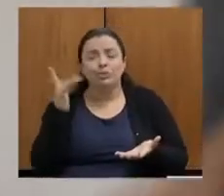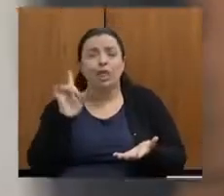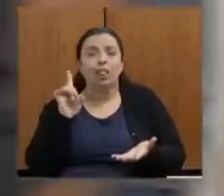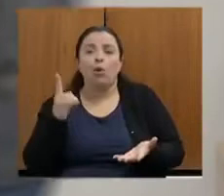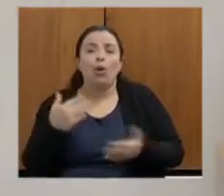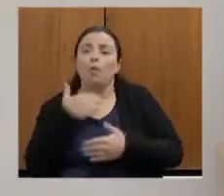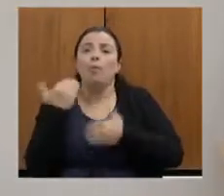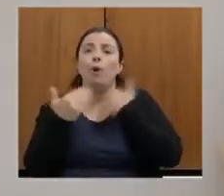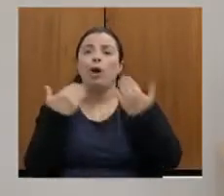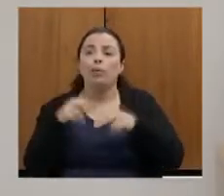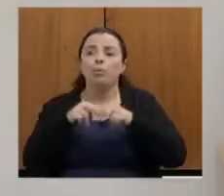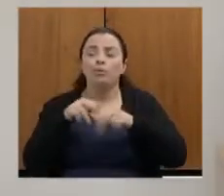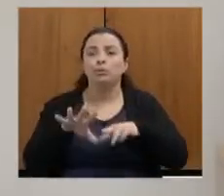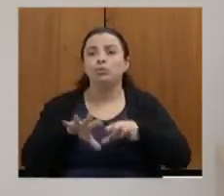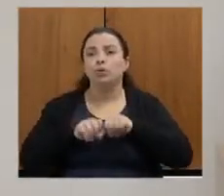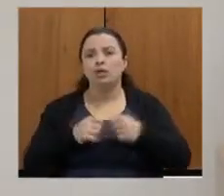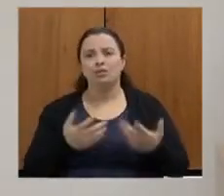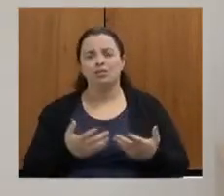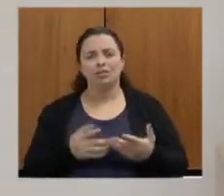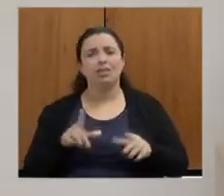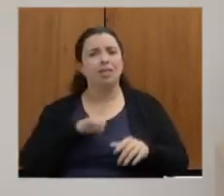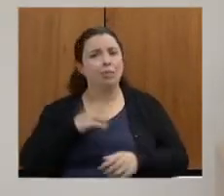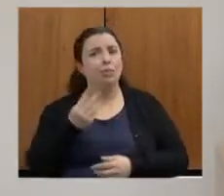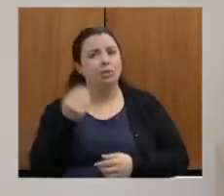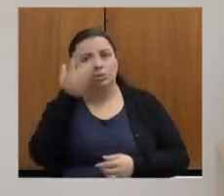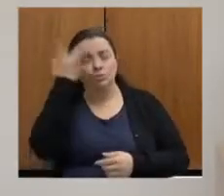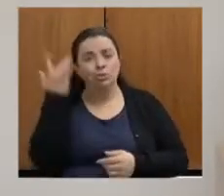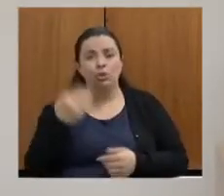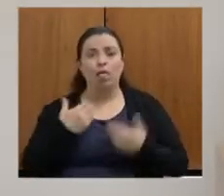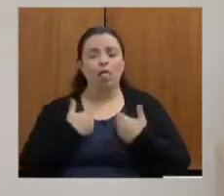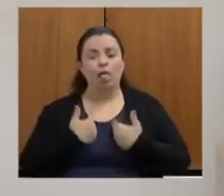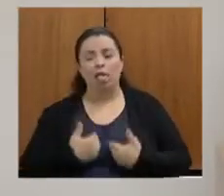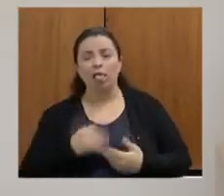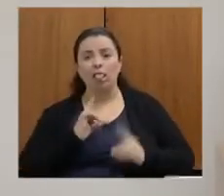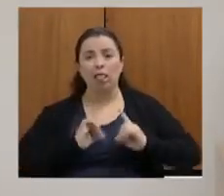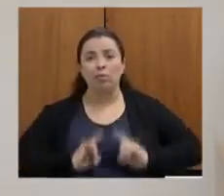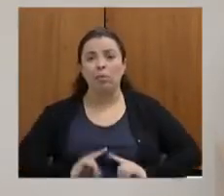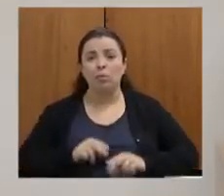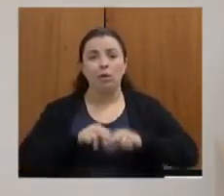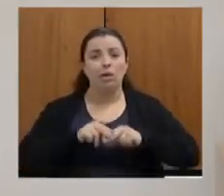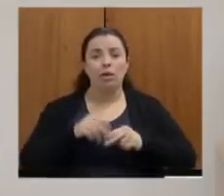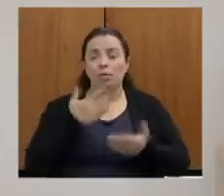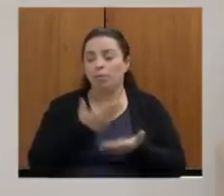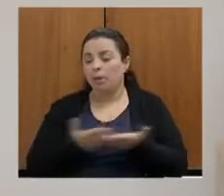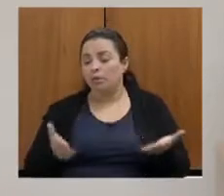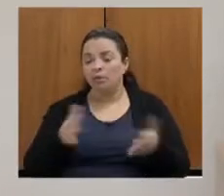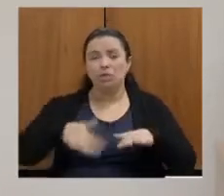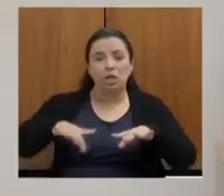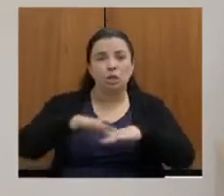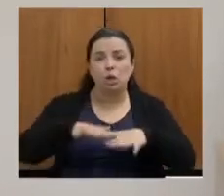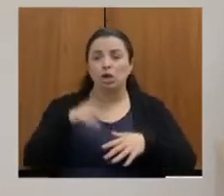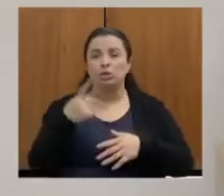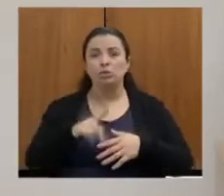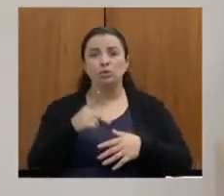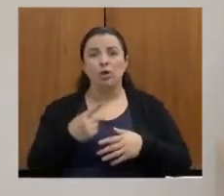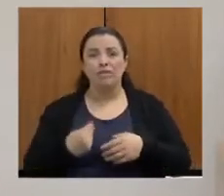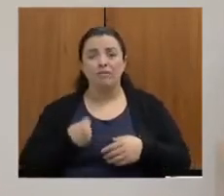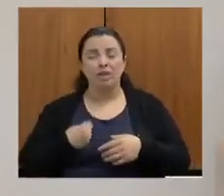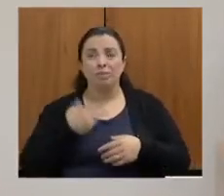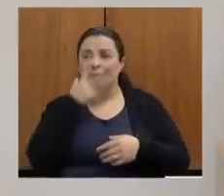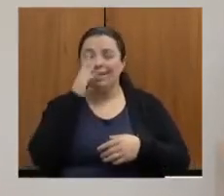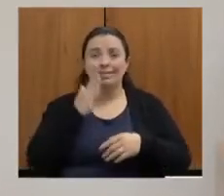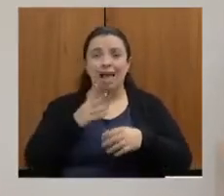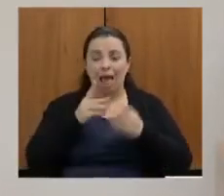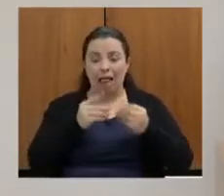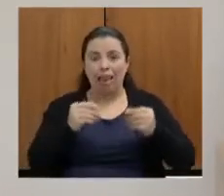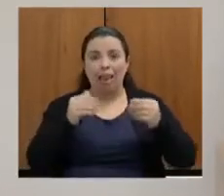encanto pela vida por ter os seus territórios EA sua vida invadida invadidas pela lama tóxica